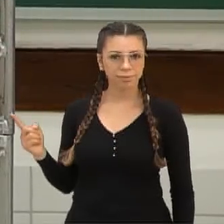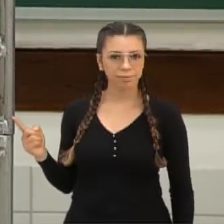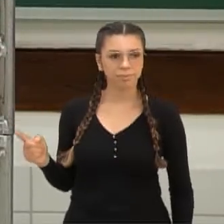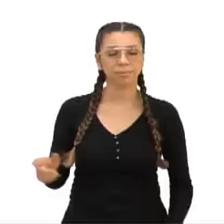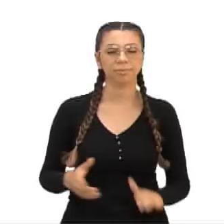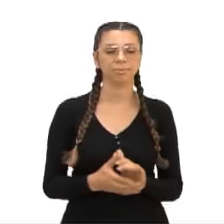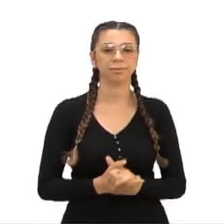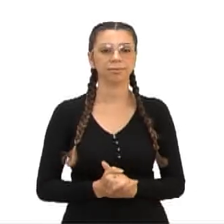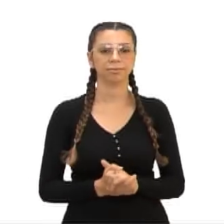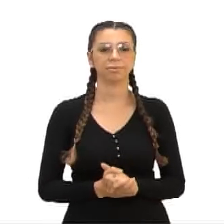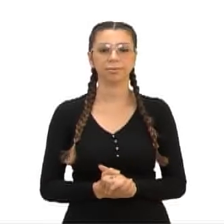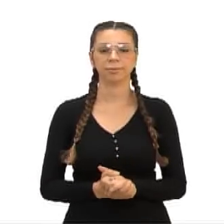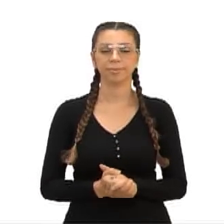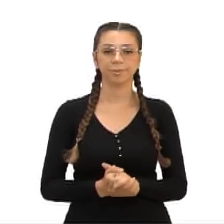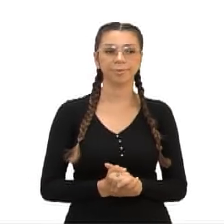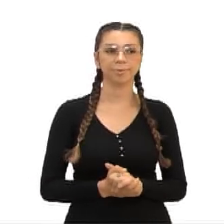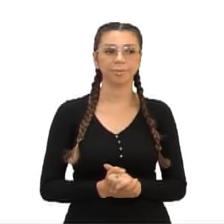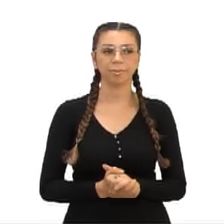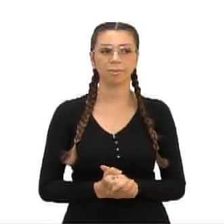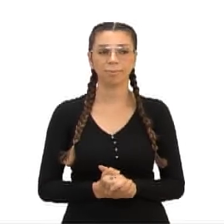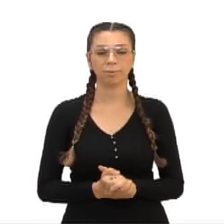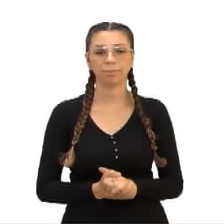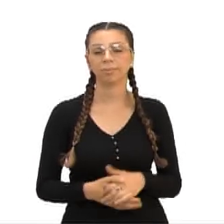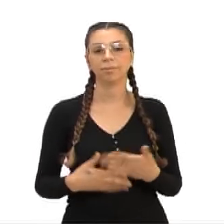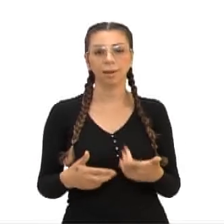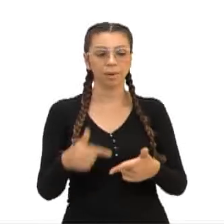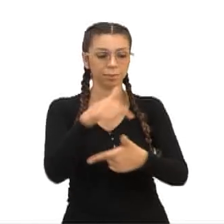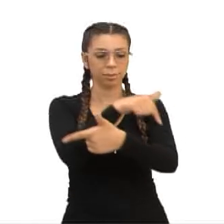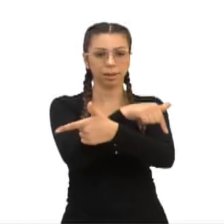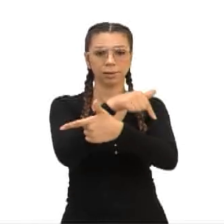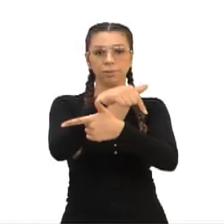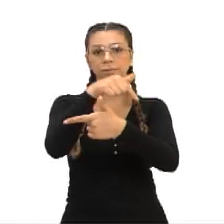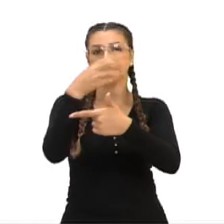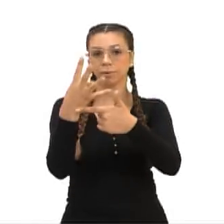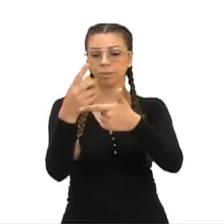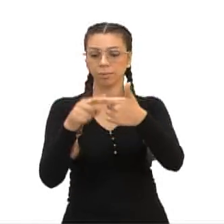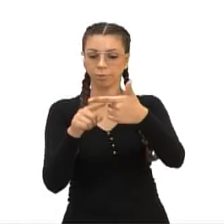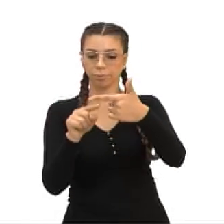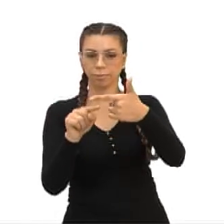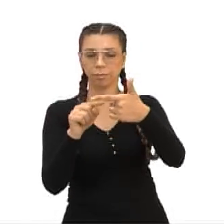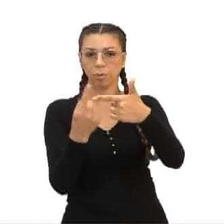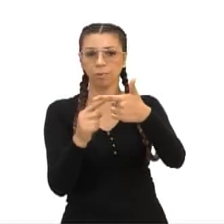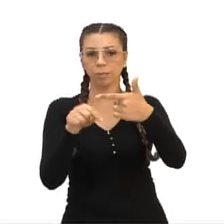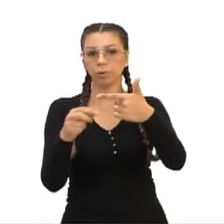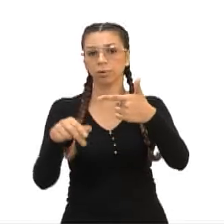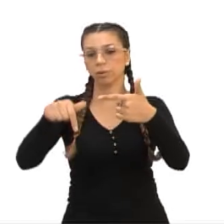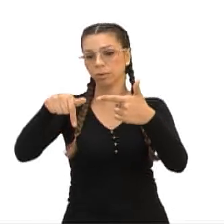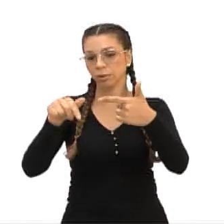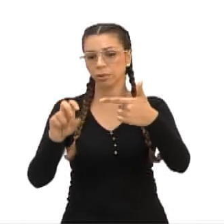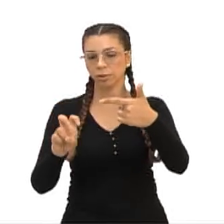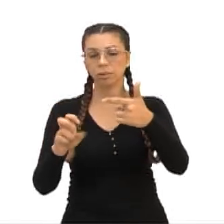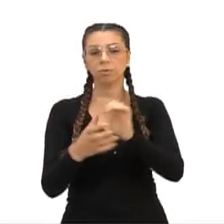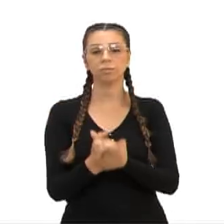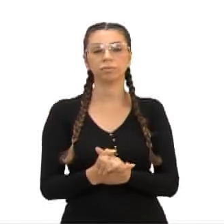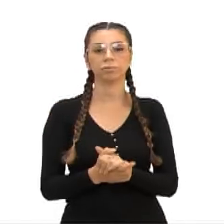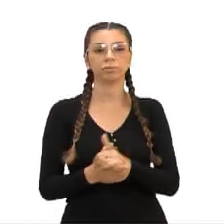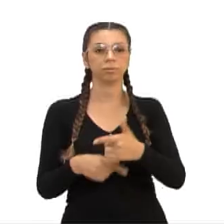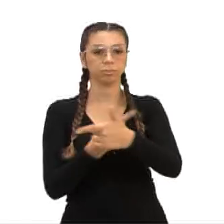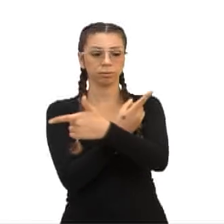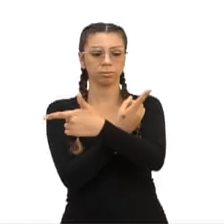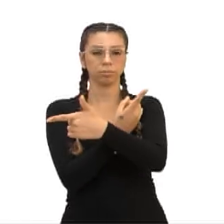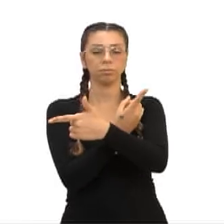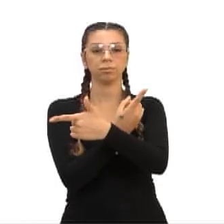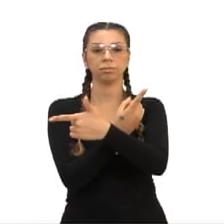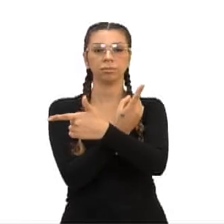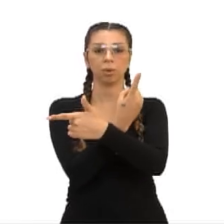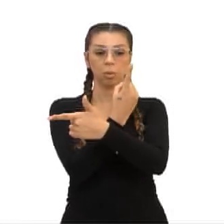prof, ó. 7 dividido por 4, 1,75. 10 dividido por 4. Opa,